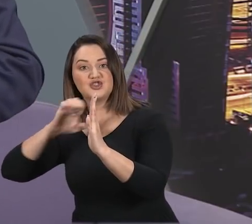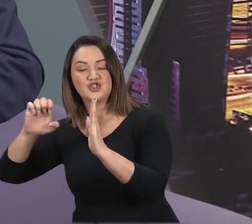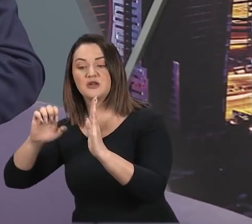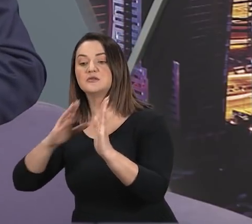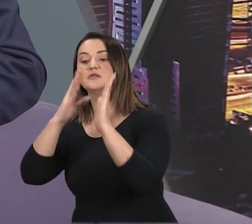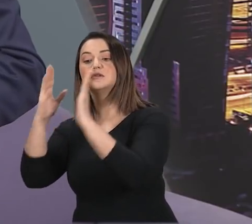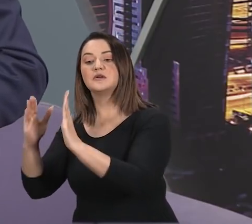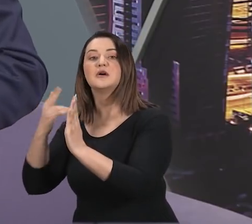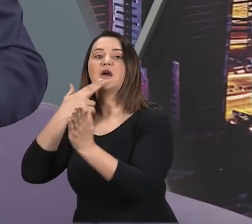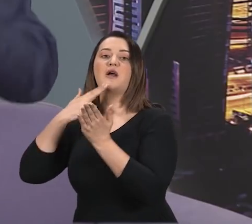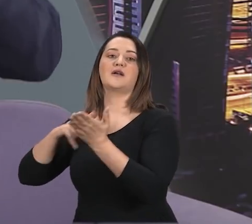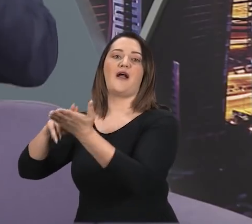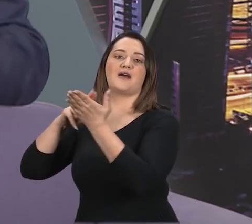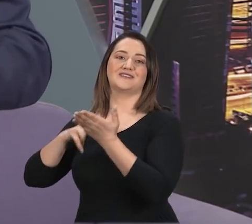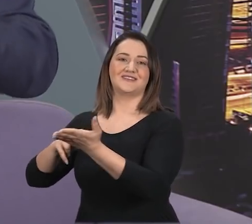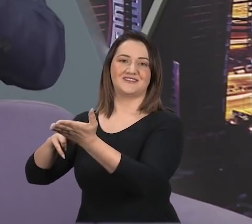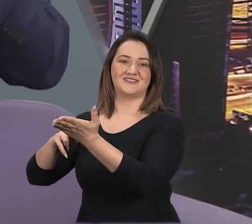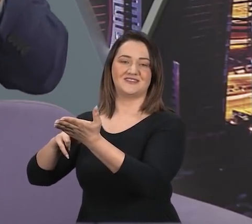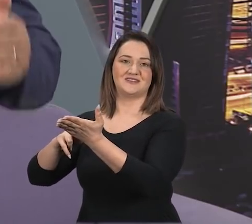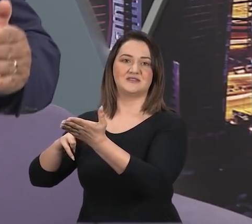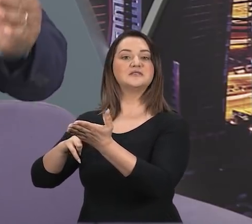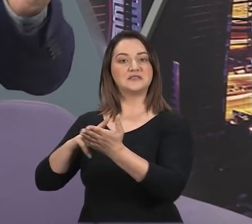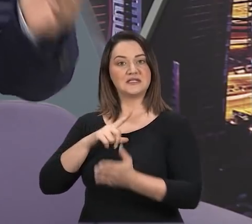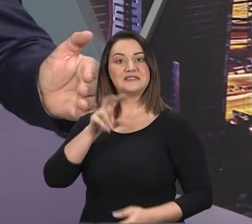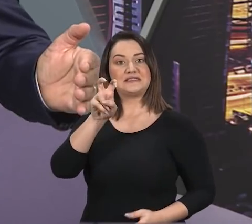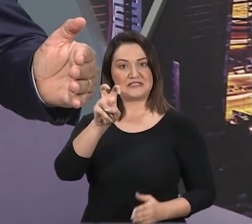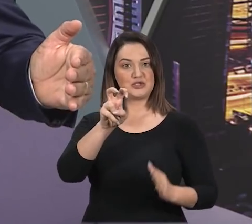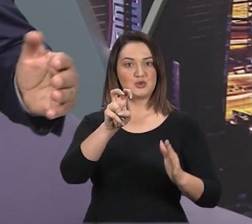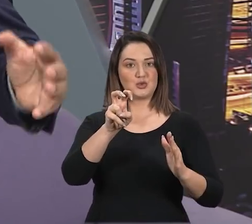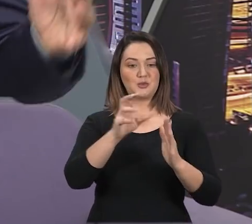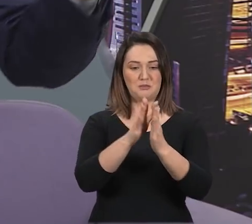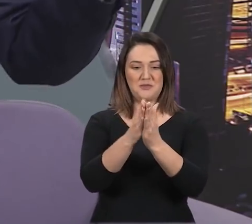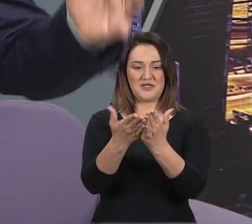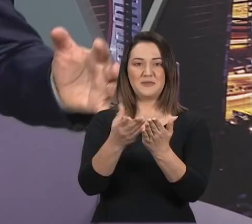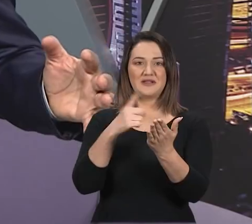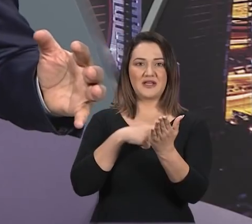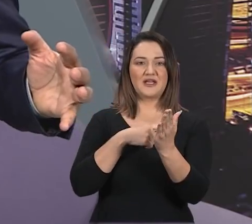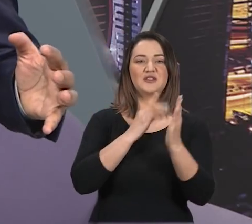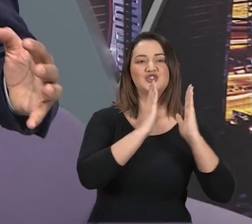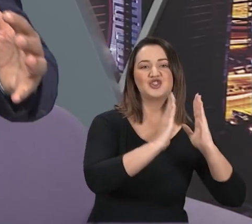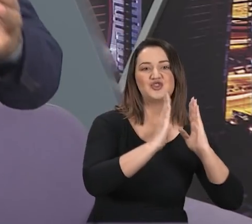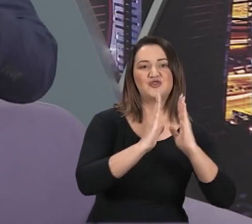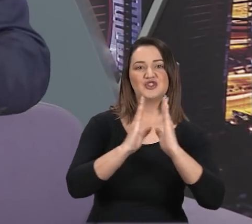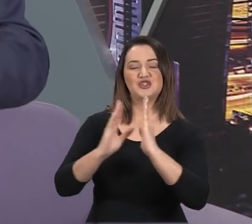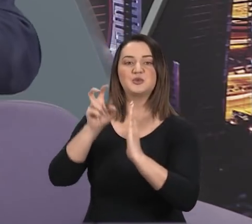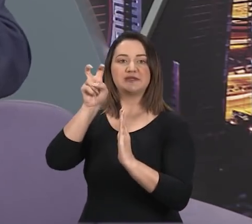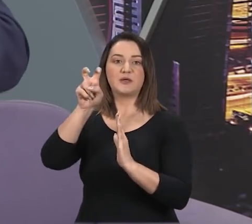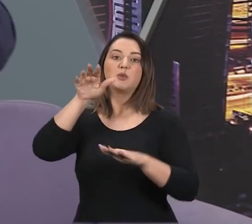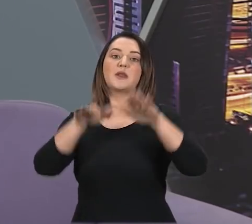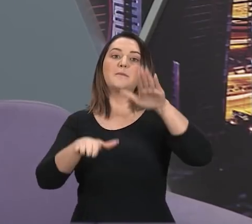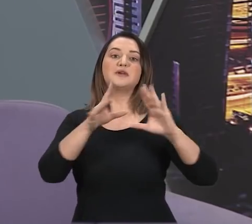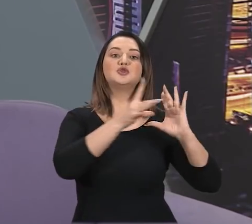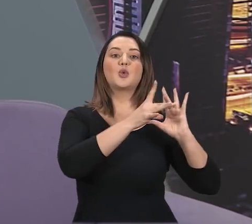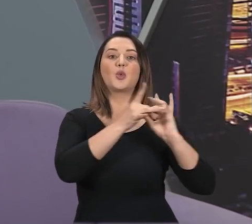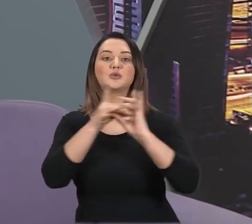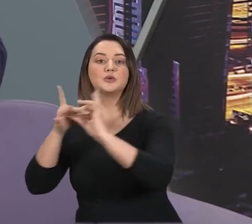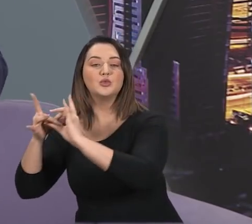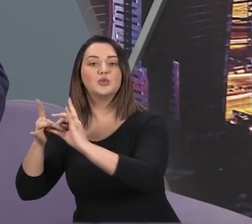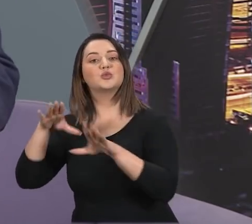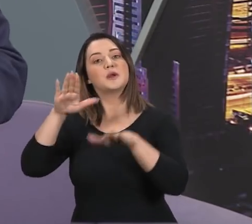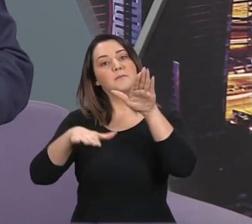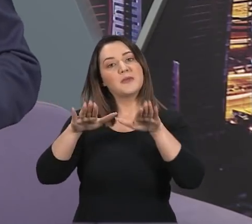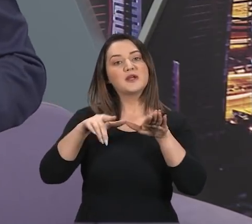última Cartas. São 5 partes da Bíblia, divididos de acordo com o conteúdo,